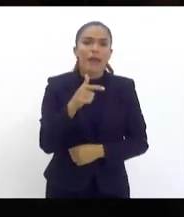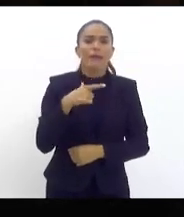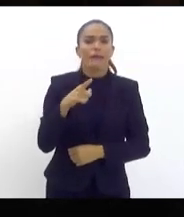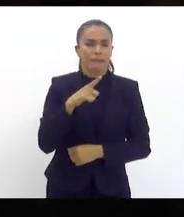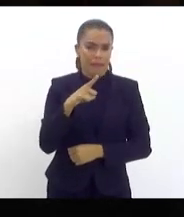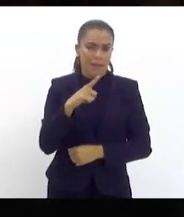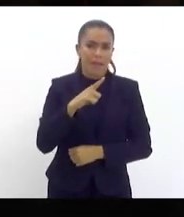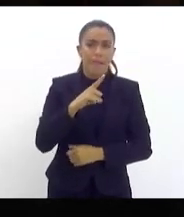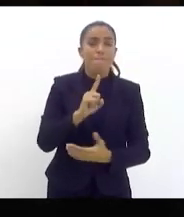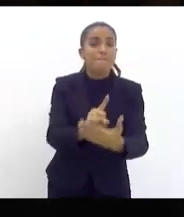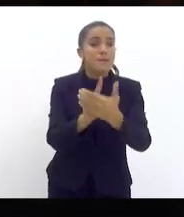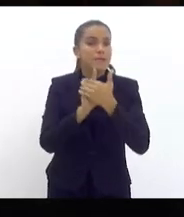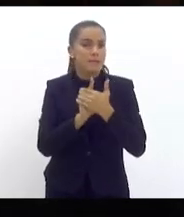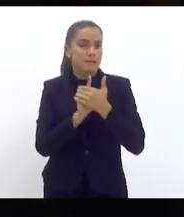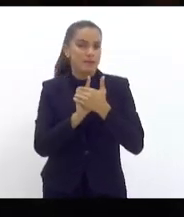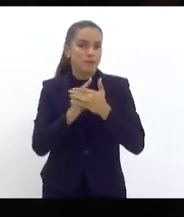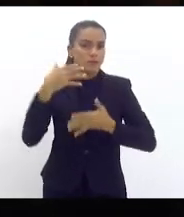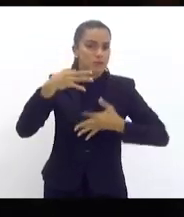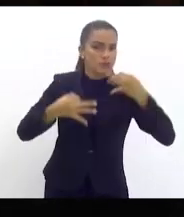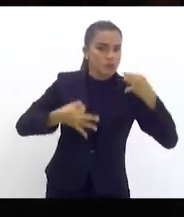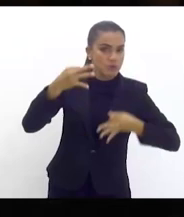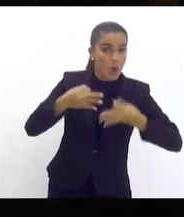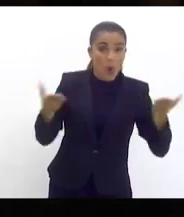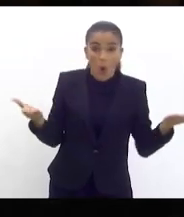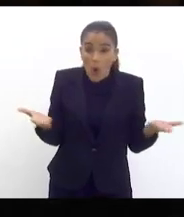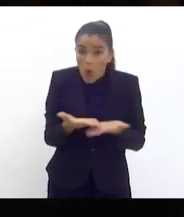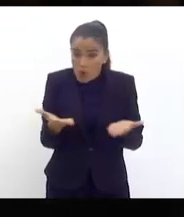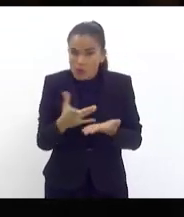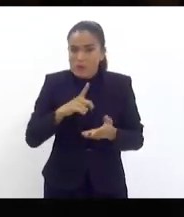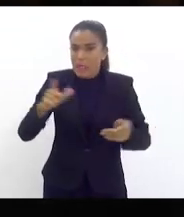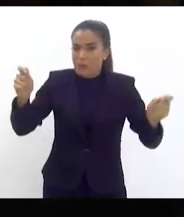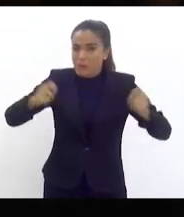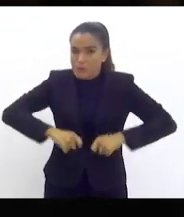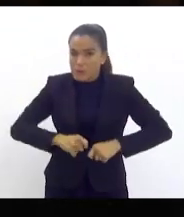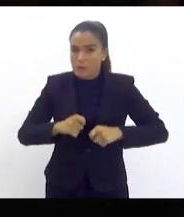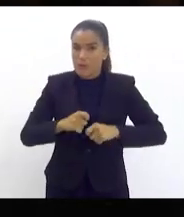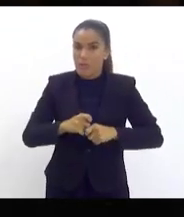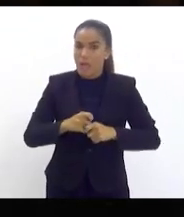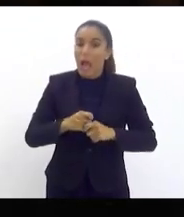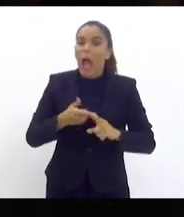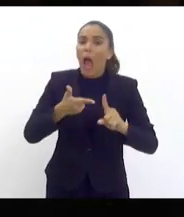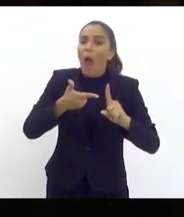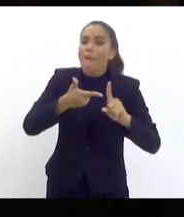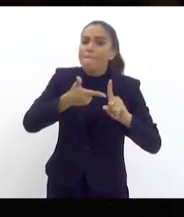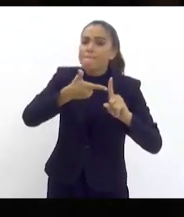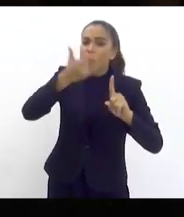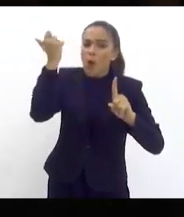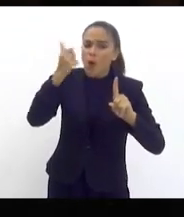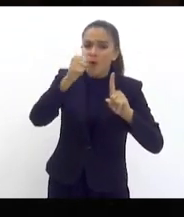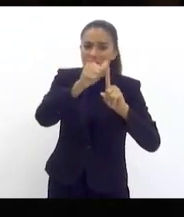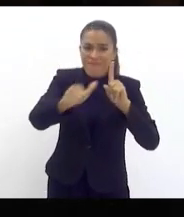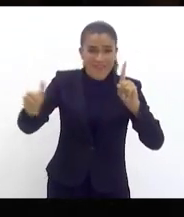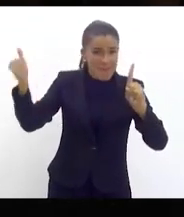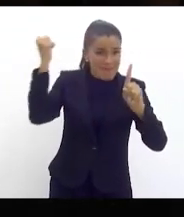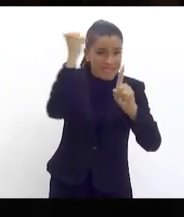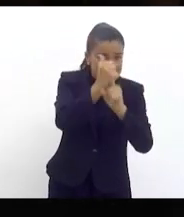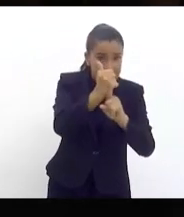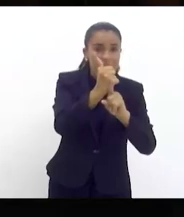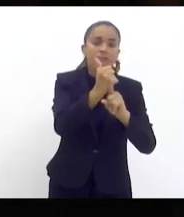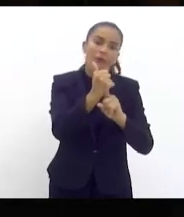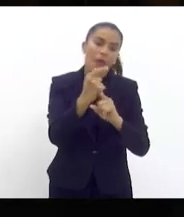medidas protetivas e que hoje estão com a possibilidade de serem assassinadas, são